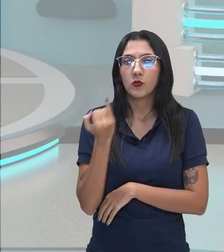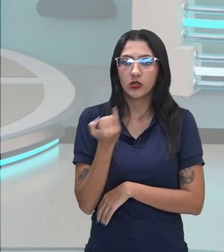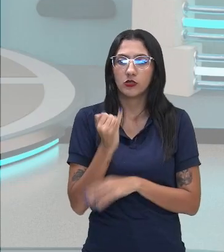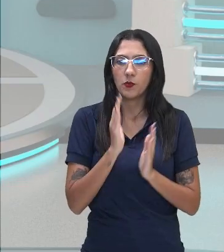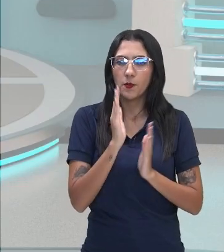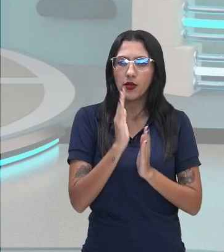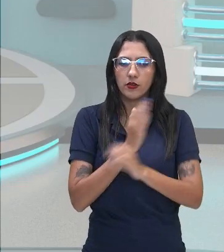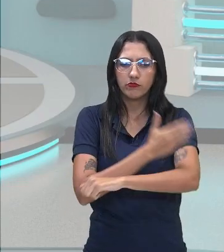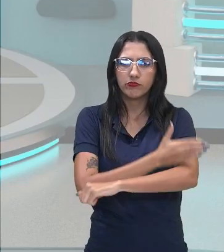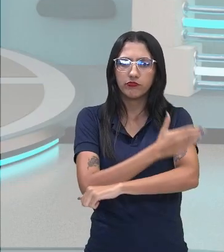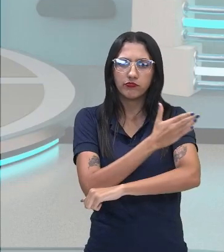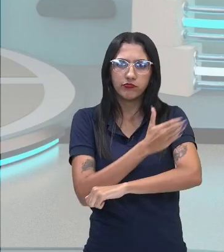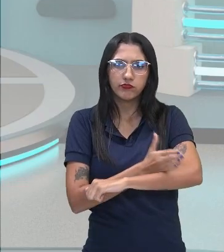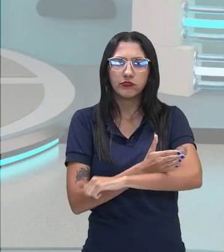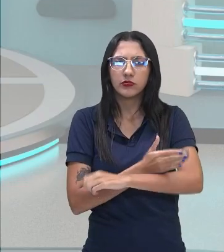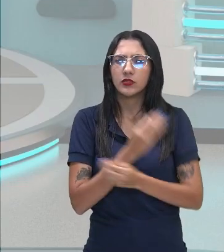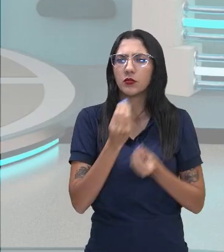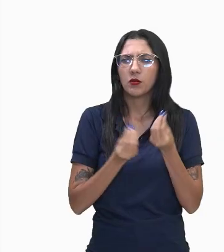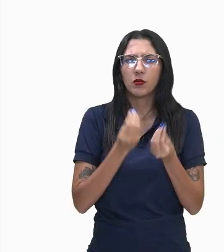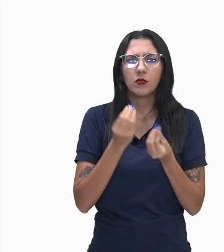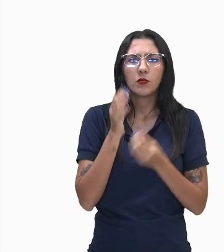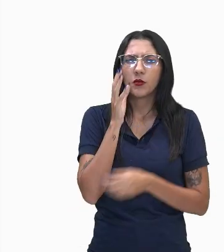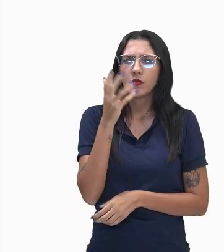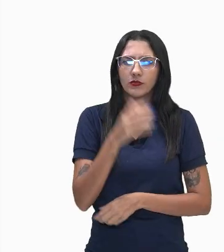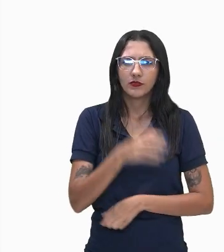Média, como é que era a arte nesse período.